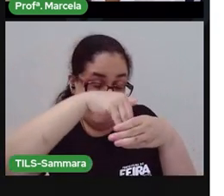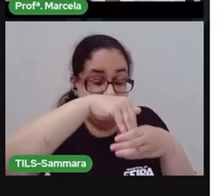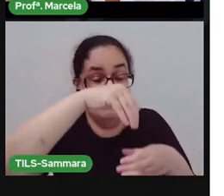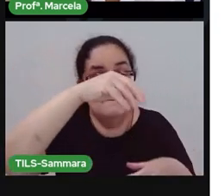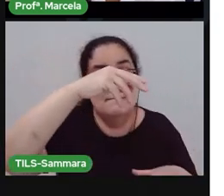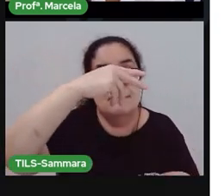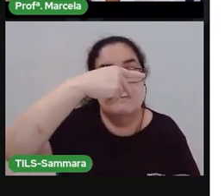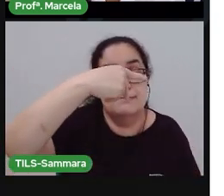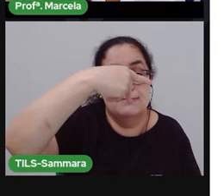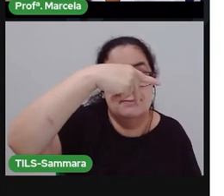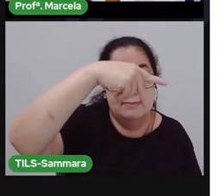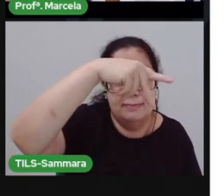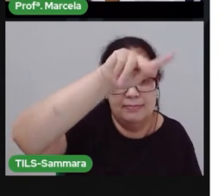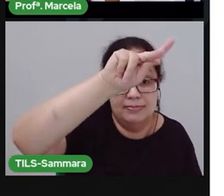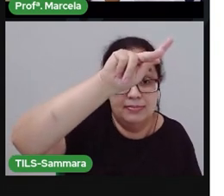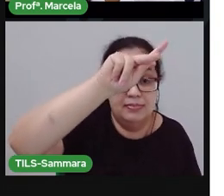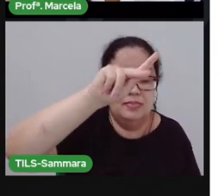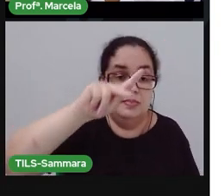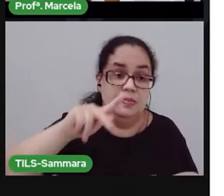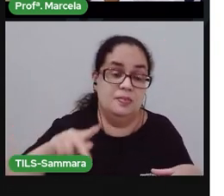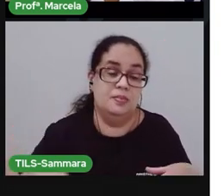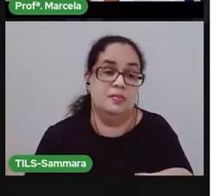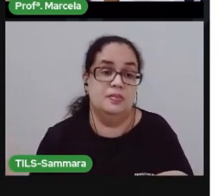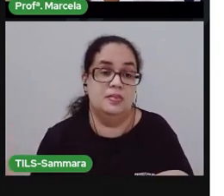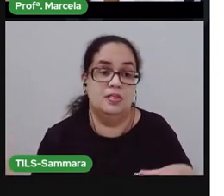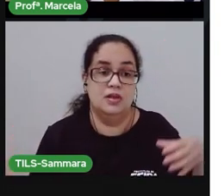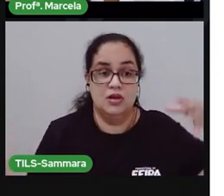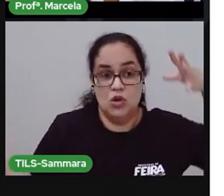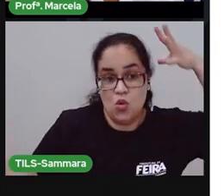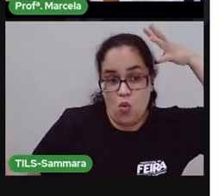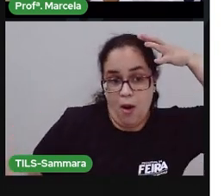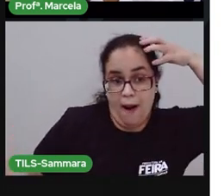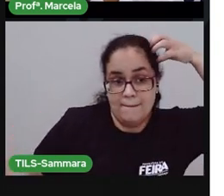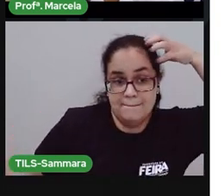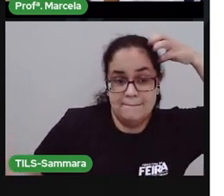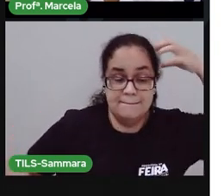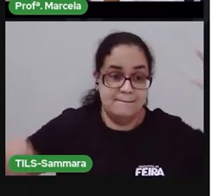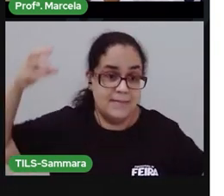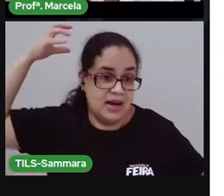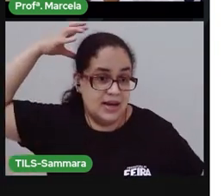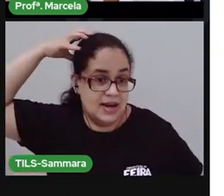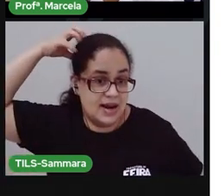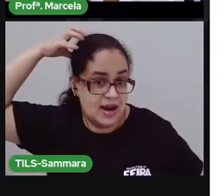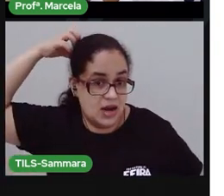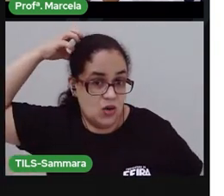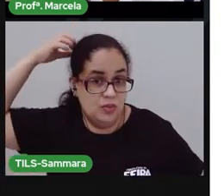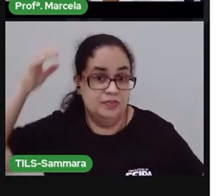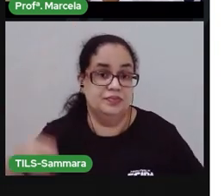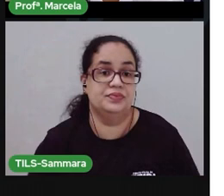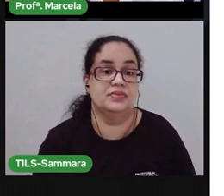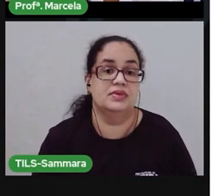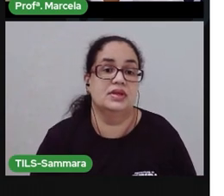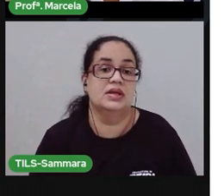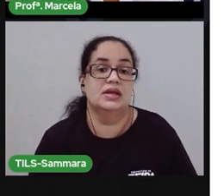Quem mora nela é o macaco.